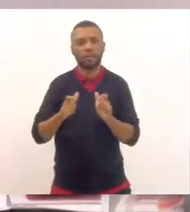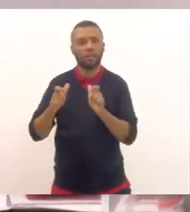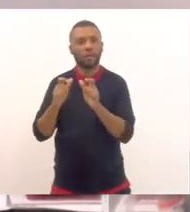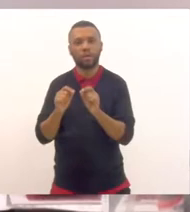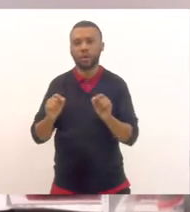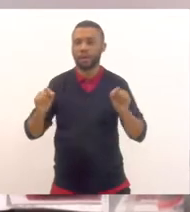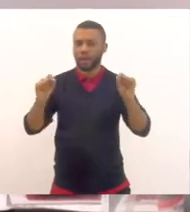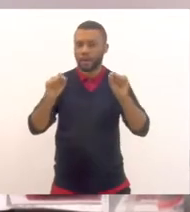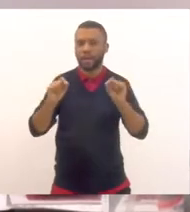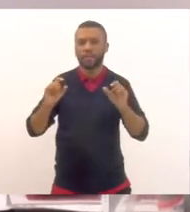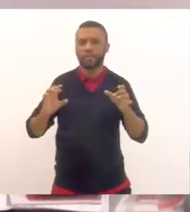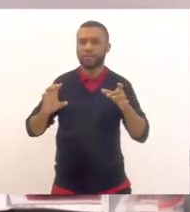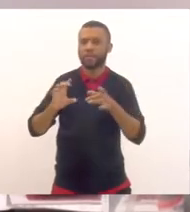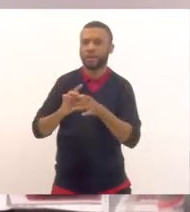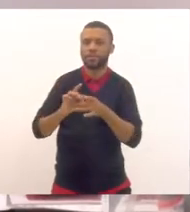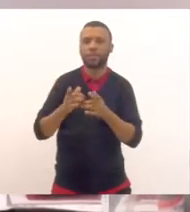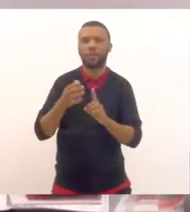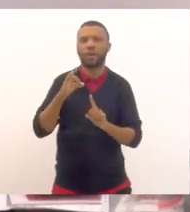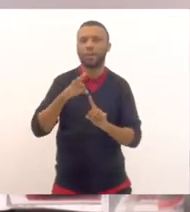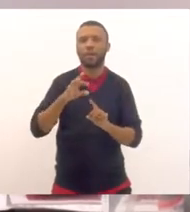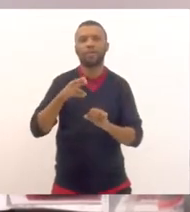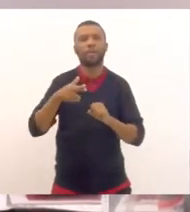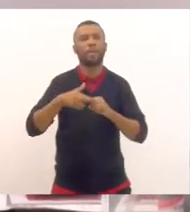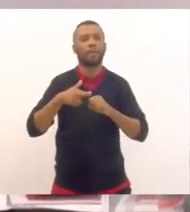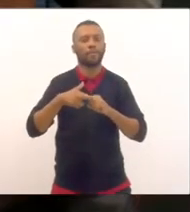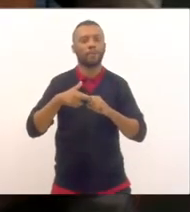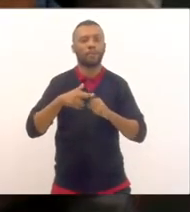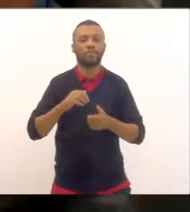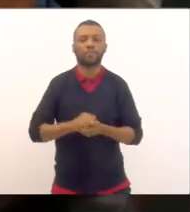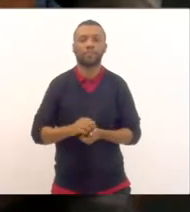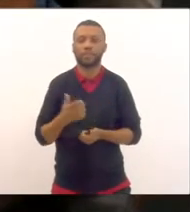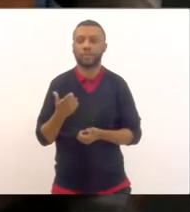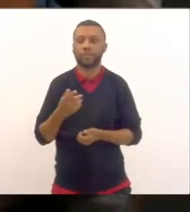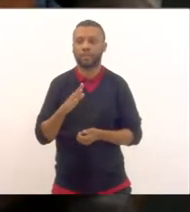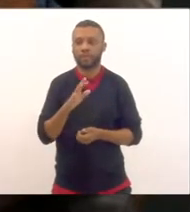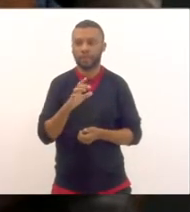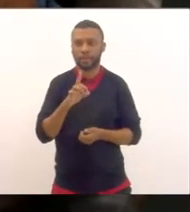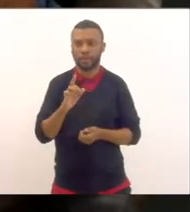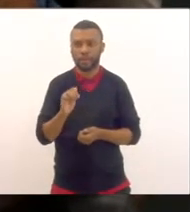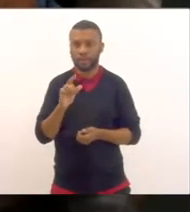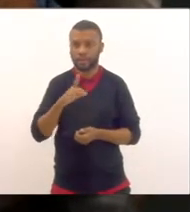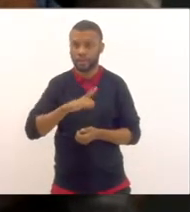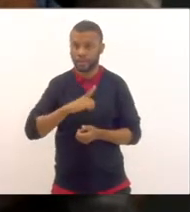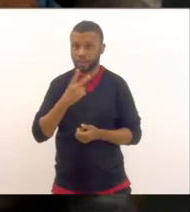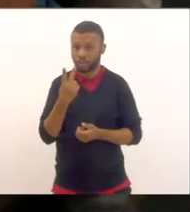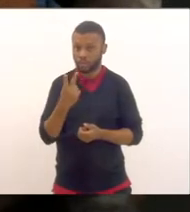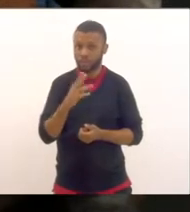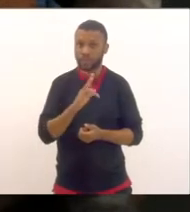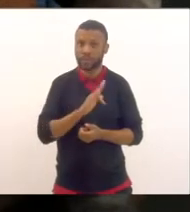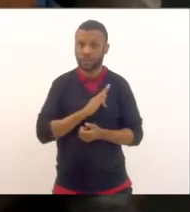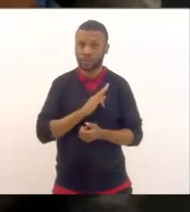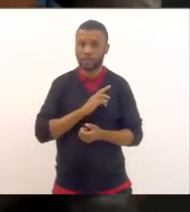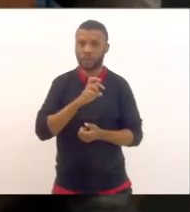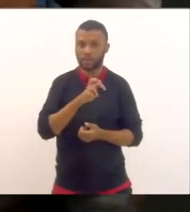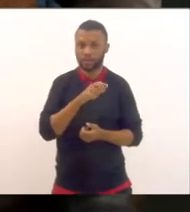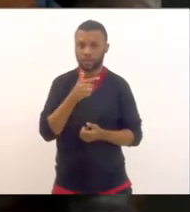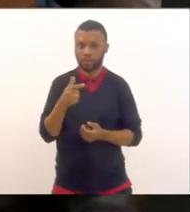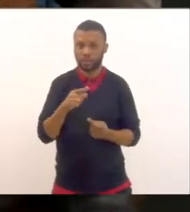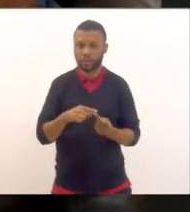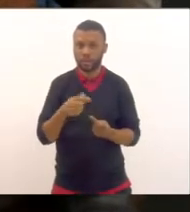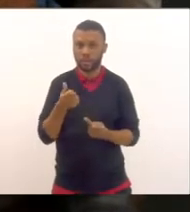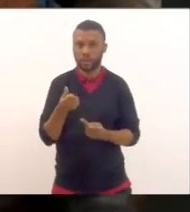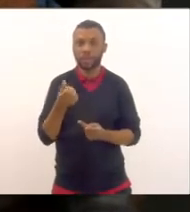de que são cobertas pelo ramal de Belford Roxo é a baixada fluminense está contemplada com duas dele eu vi eu vejo quanto é duas